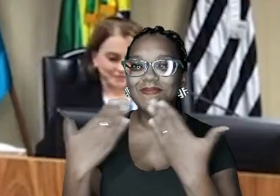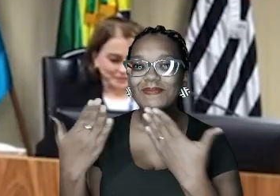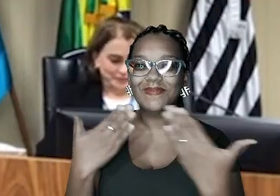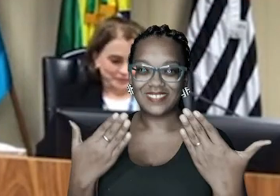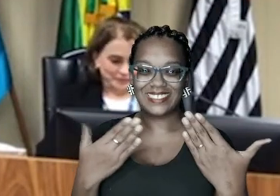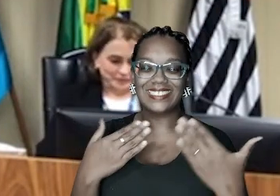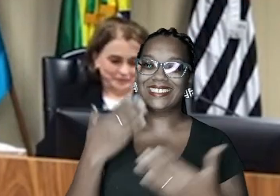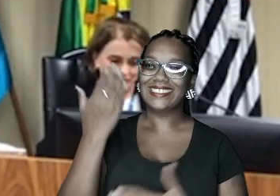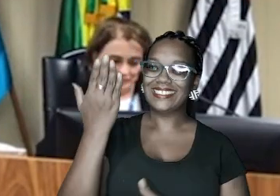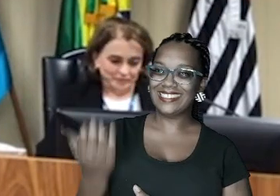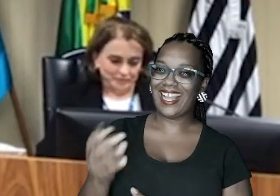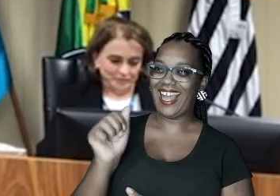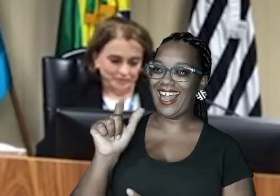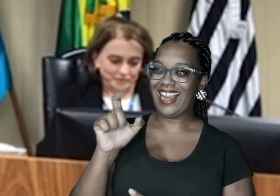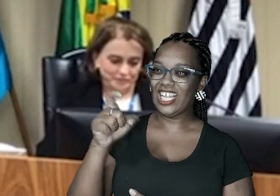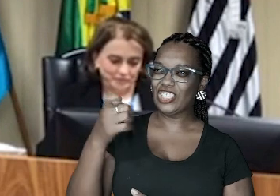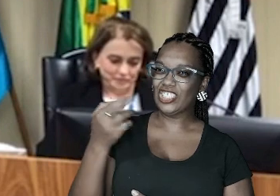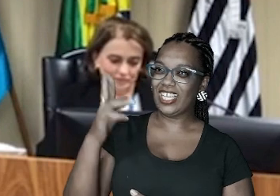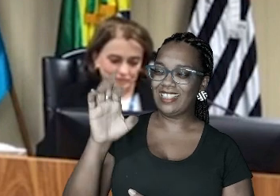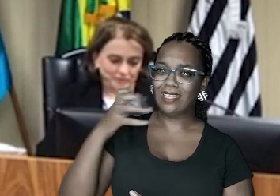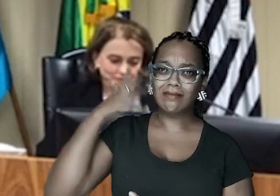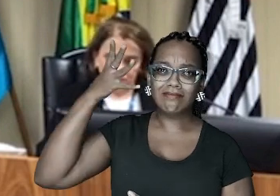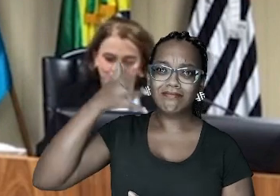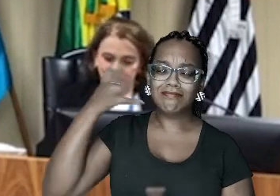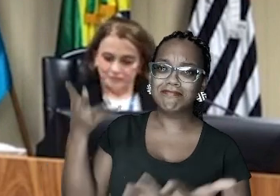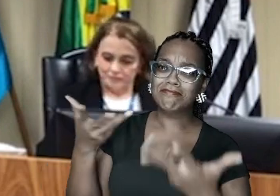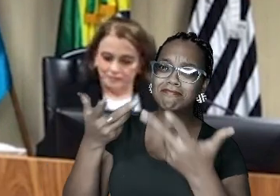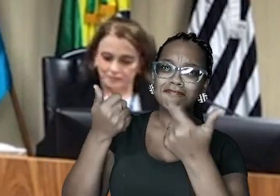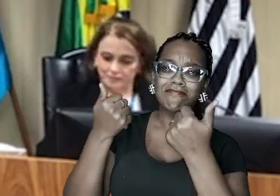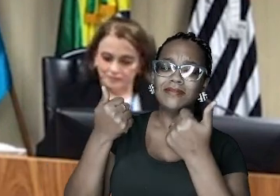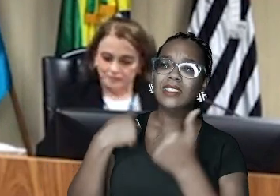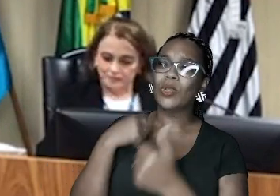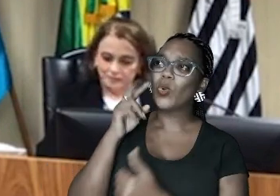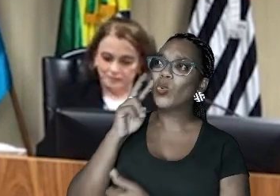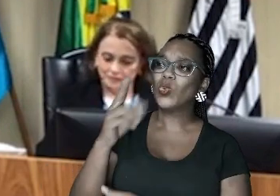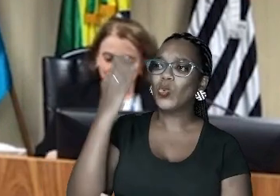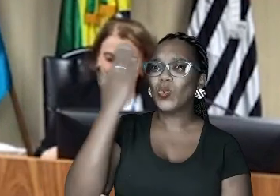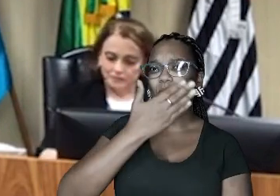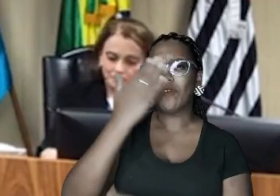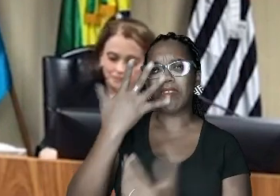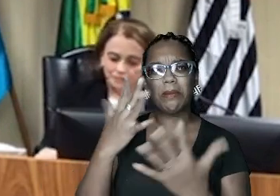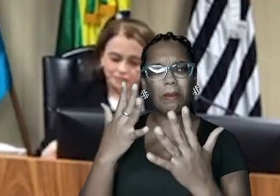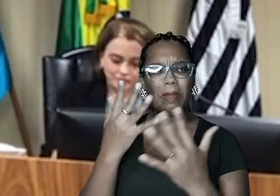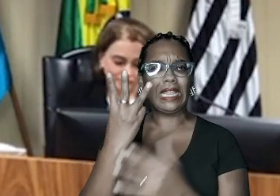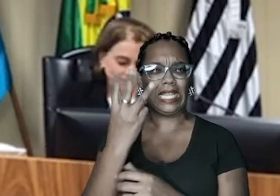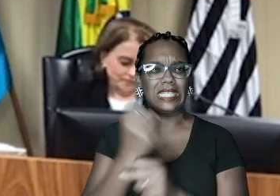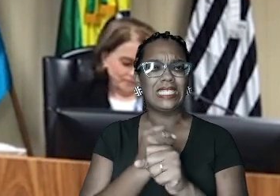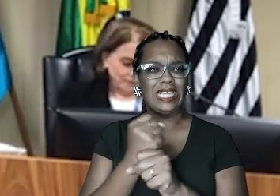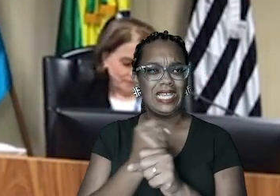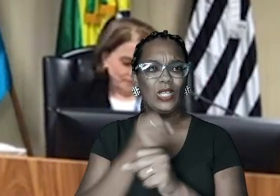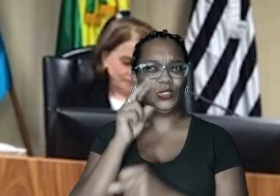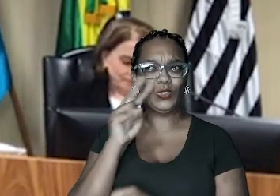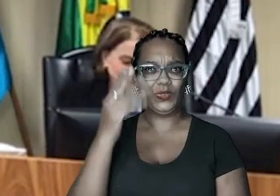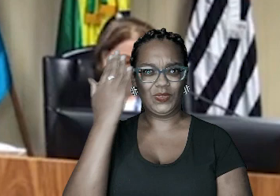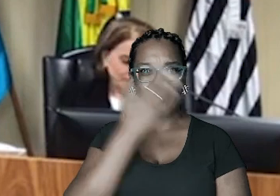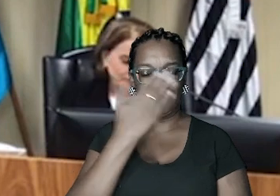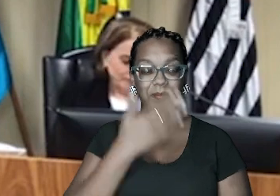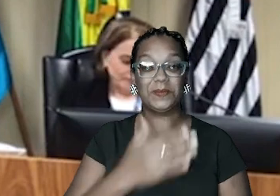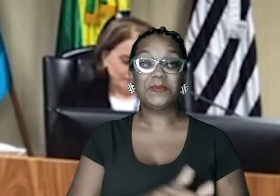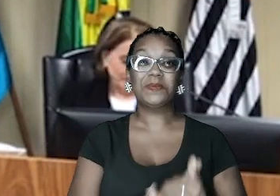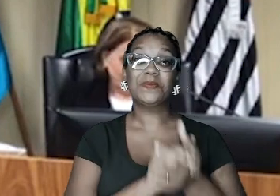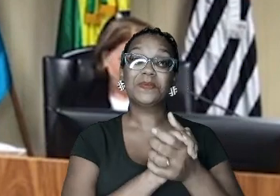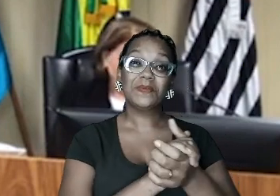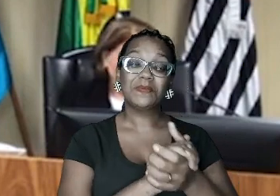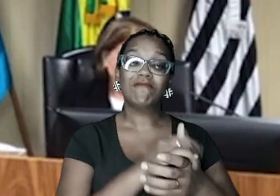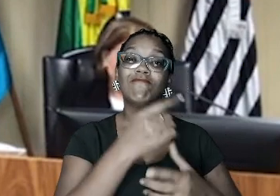brilhante explanação eu não via pelo menos quase três anos Alexandre e cumprimenta a nossa debatedora